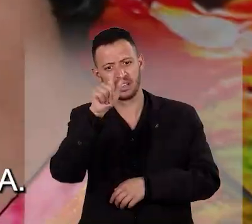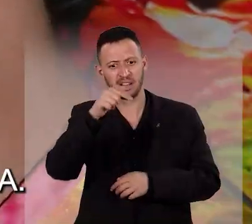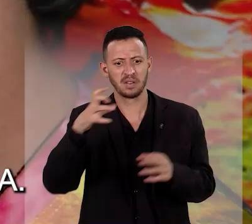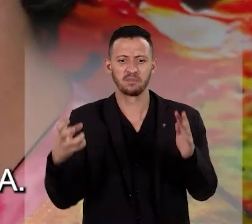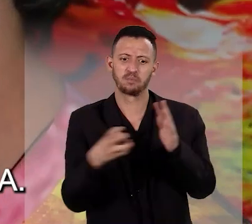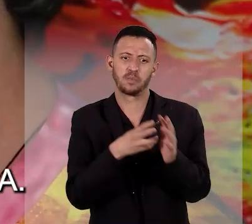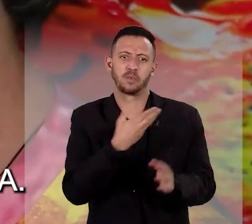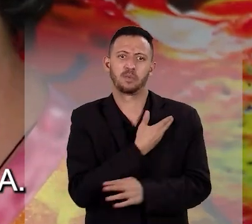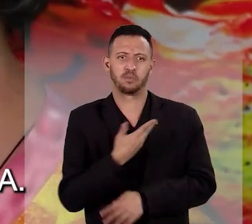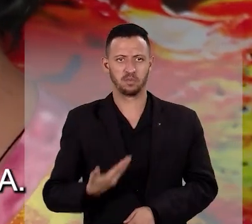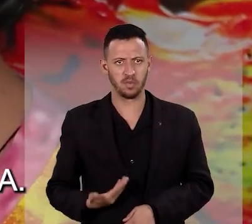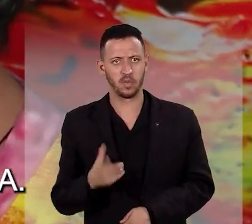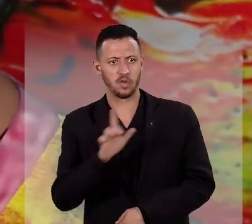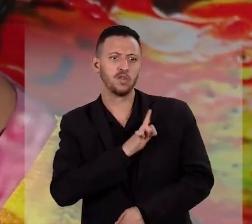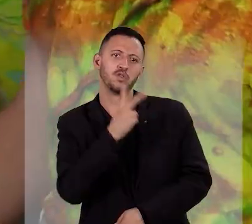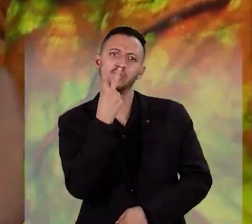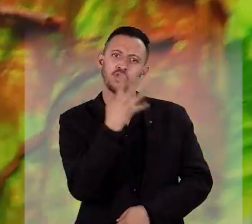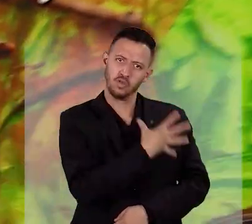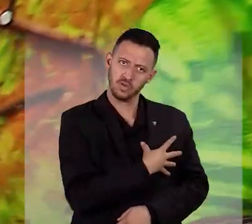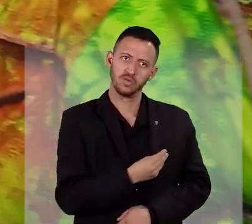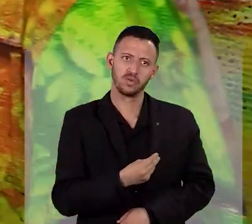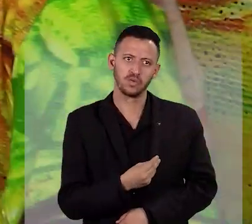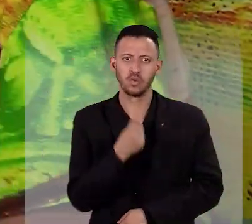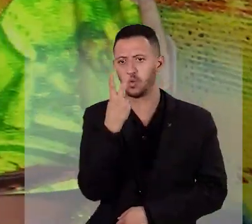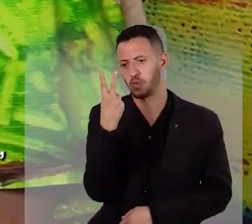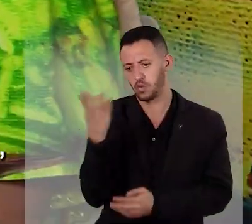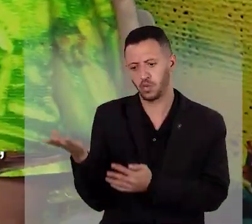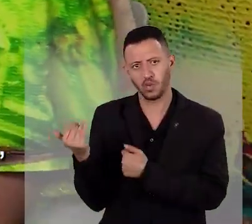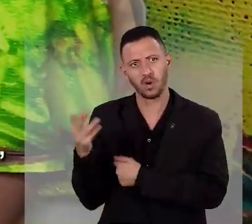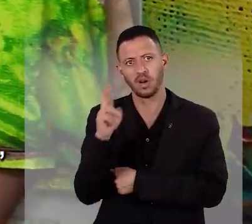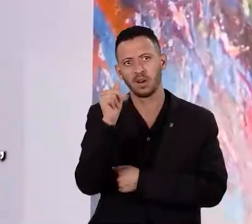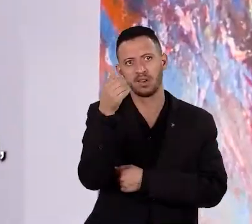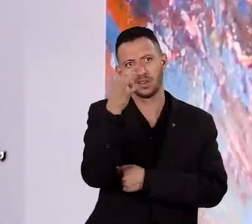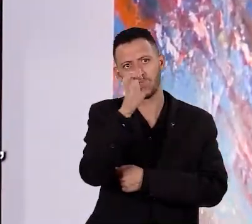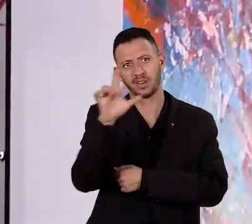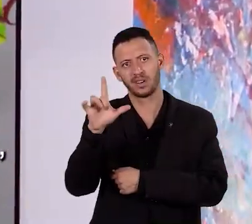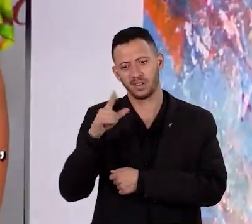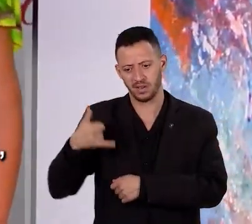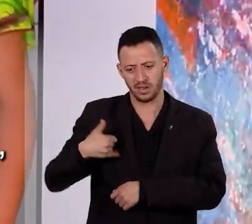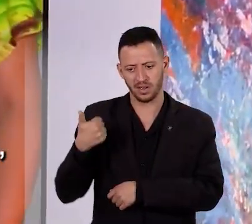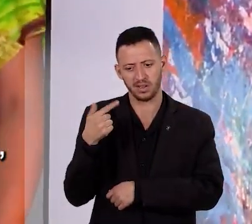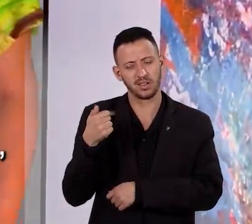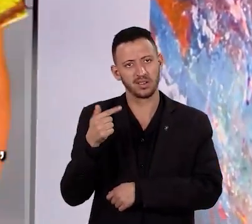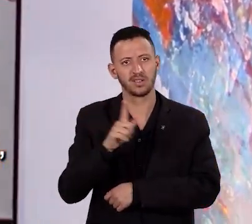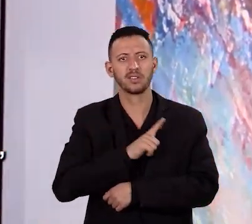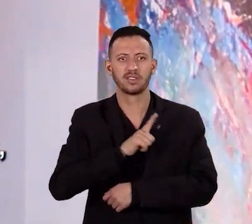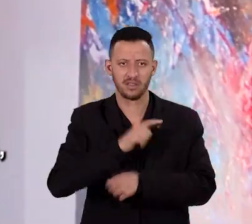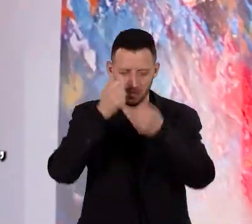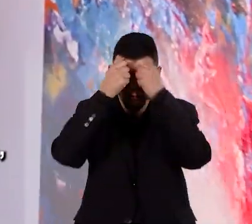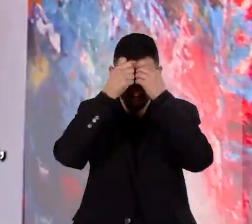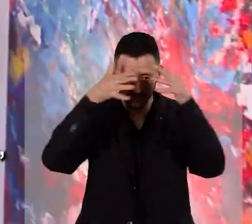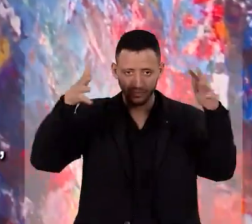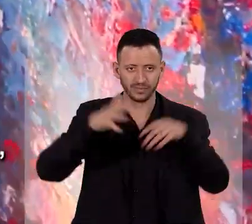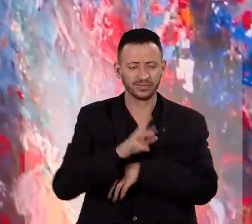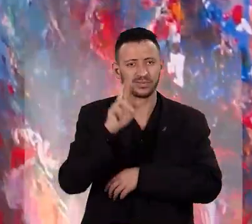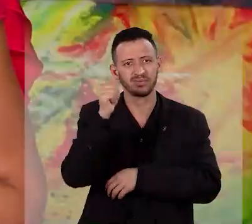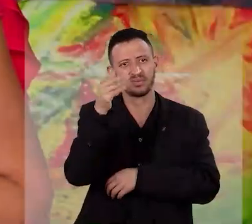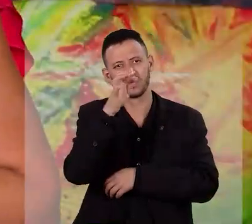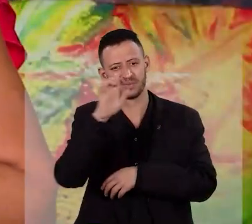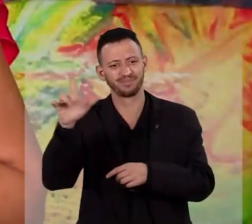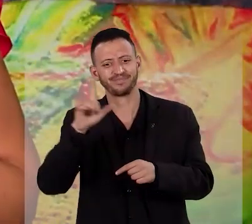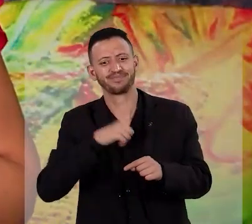Karine é servidora pública. Ela tem 2 filhos. O mais novo, Rafael, de 17 anos, tem